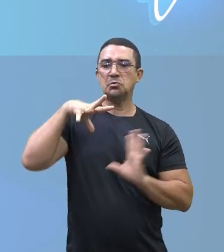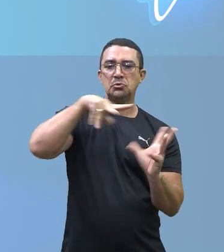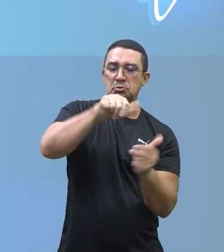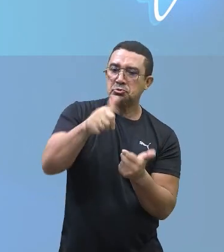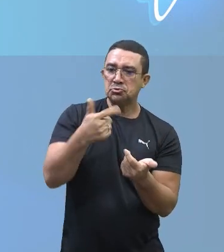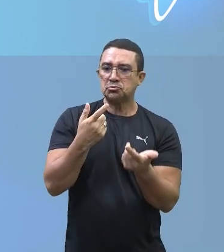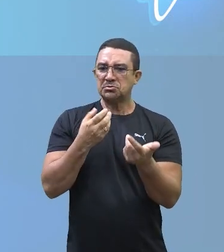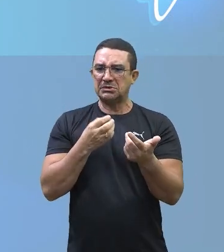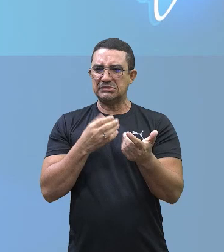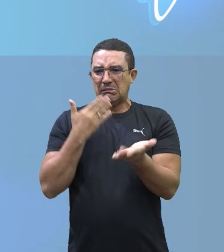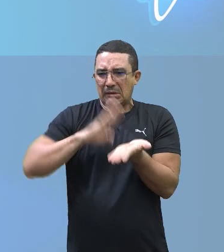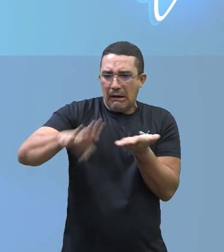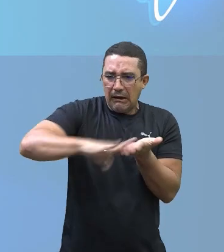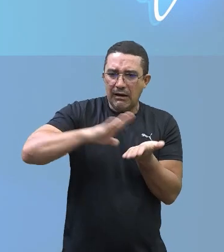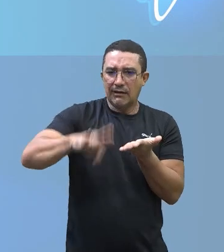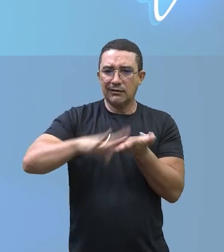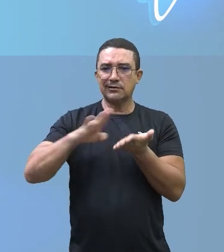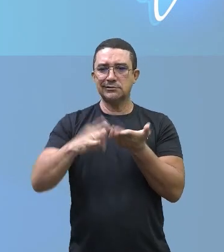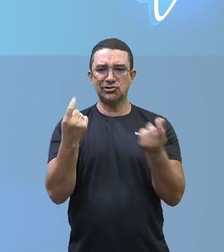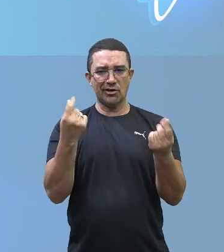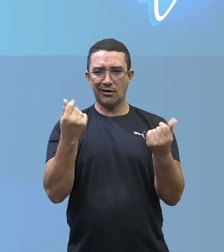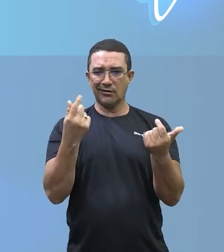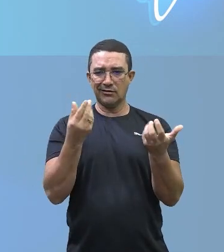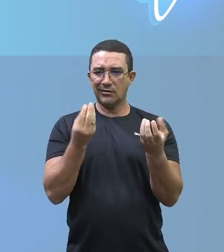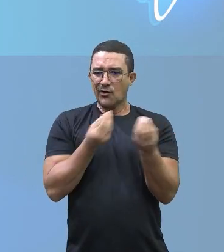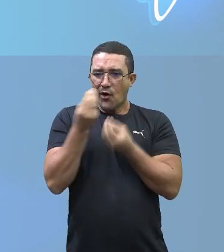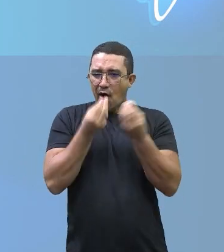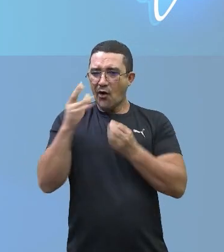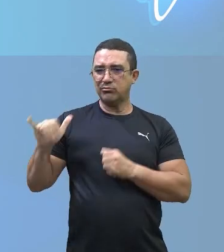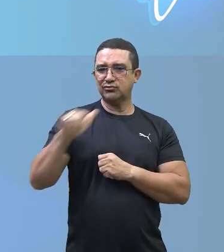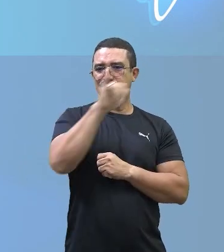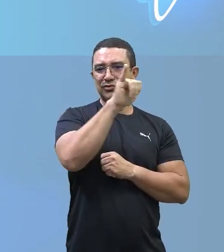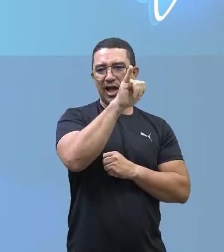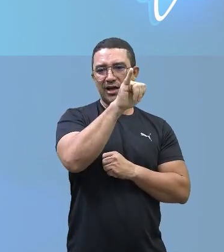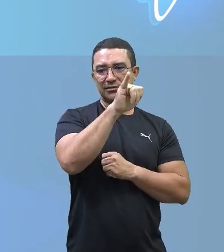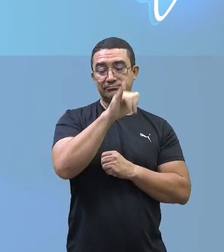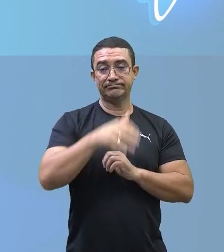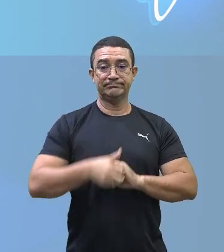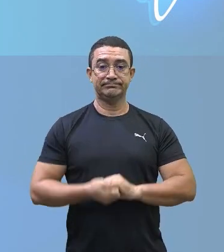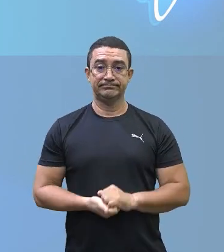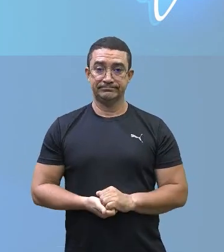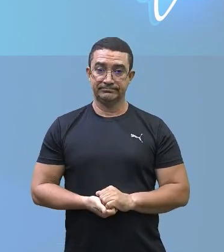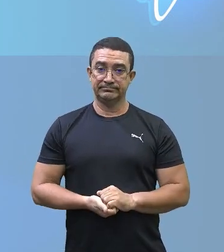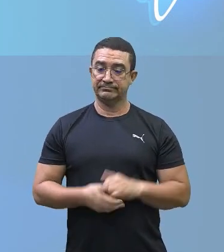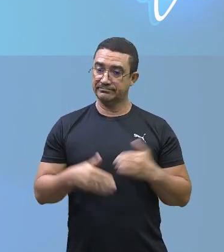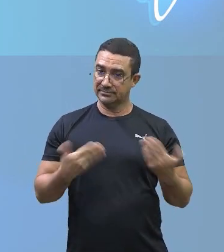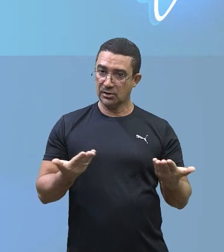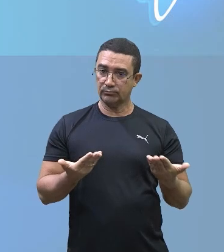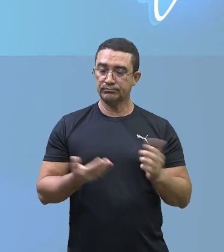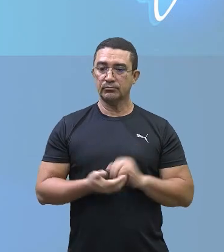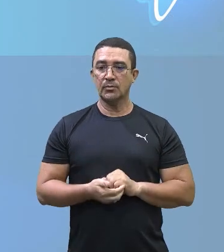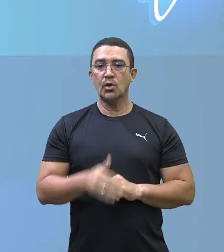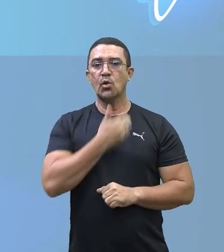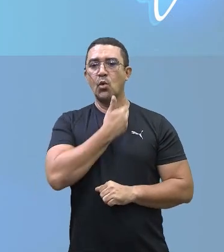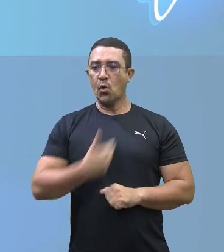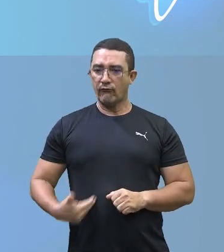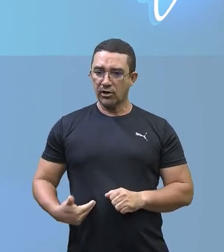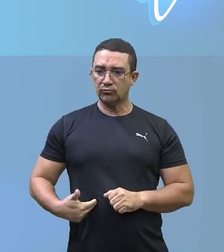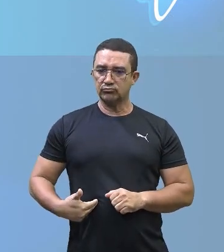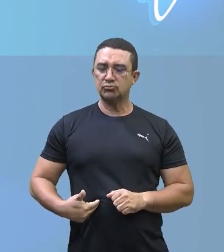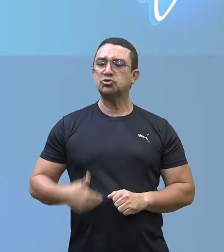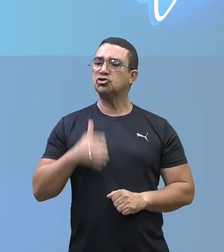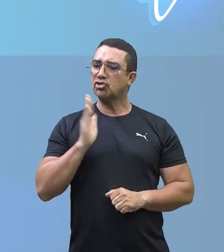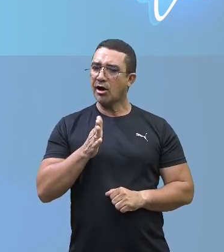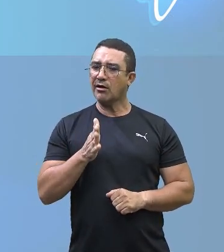se você gasta tudo aquilo que você ganha, como é que você vai conseguir fazer essa viagem? Né? Então, exatamente. Aí o governo já se preocupou